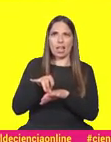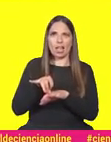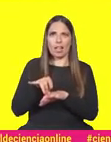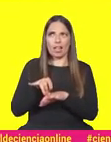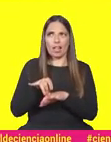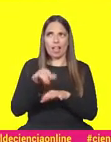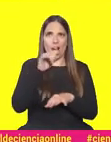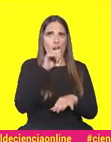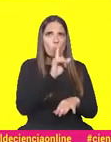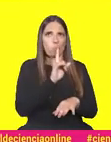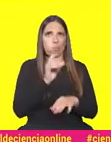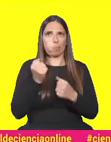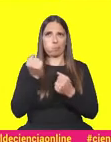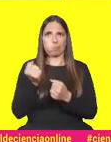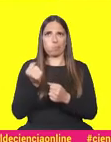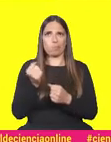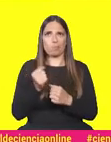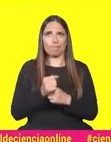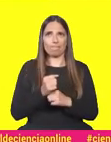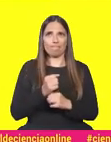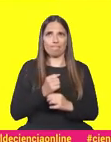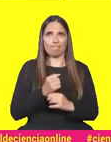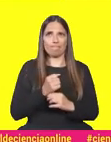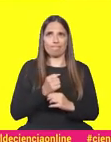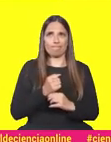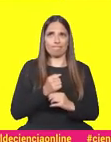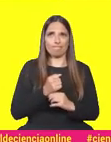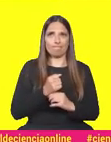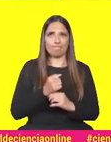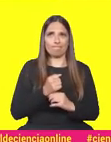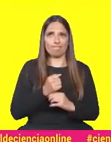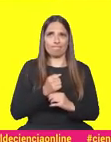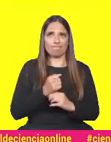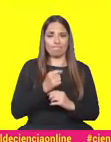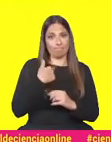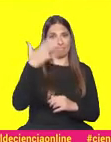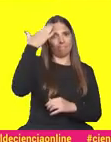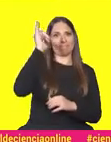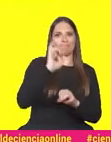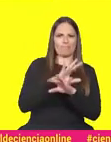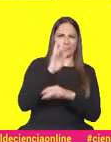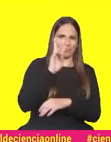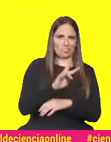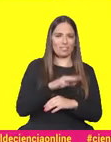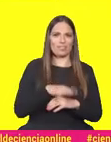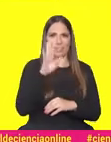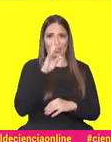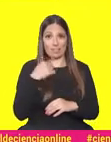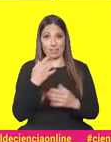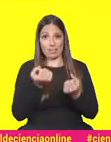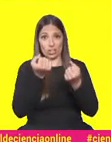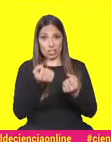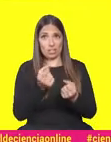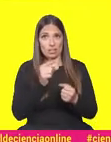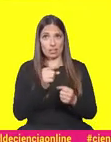também não dá, pois não, Alexandra? É provável que não. Não grude. Outra ideia. Olha, vejam lá. Sim. Se eu